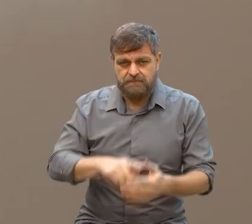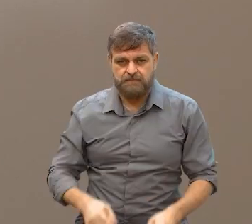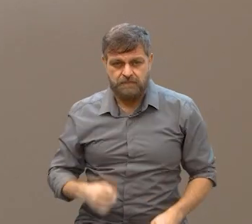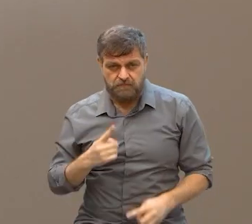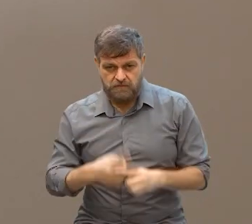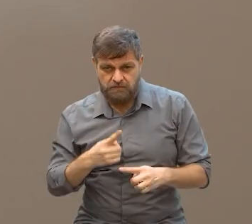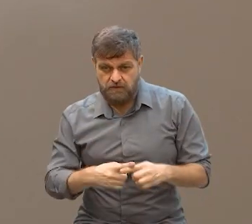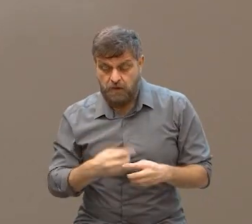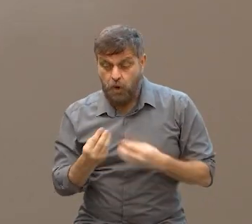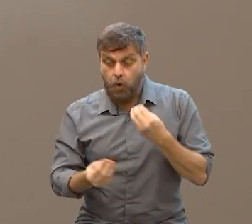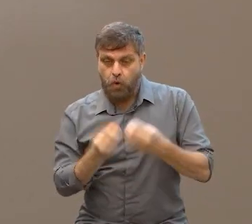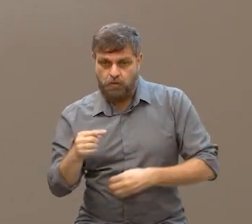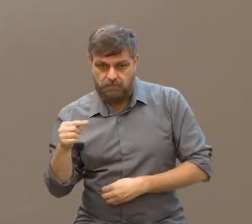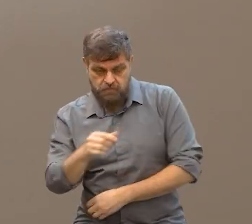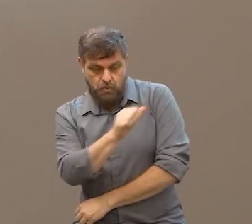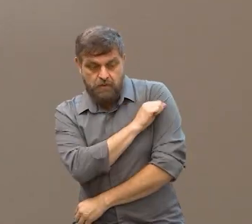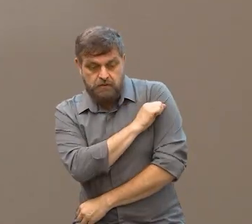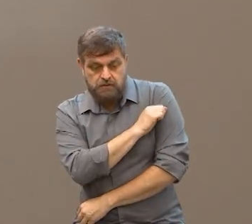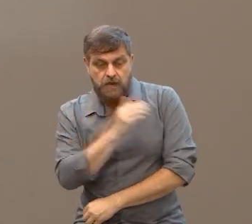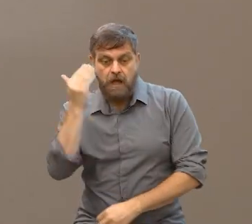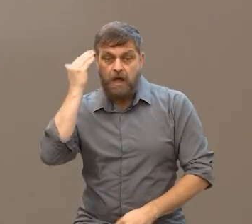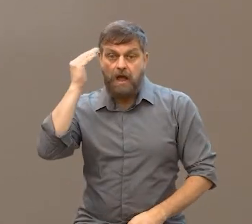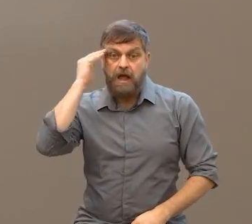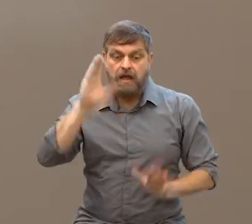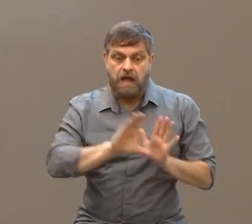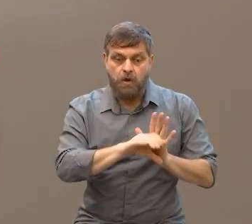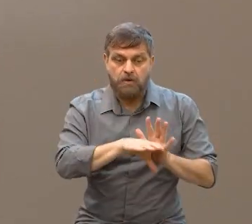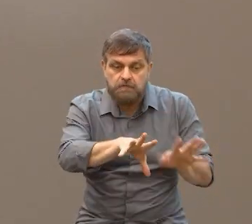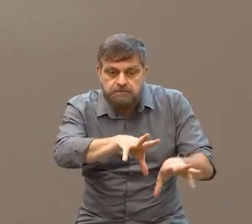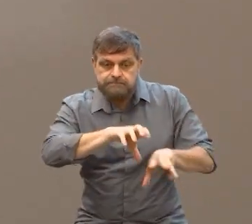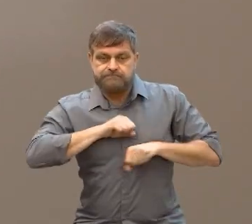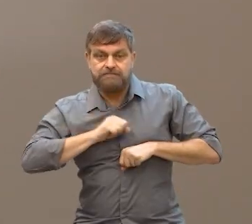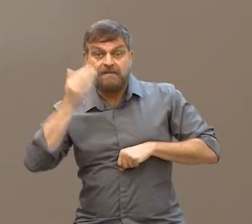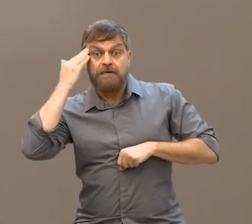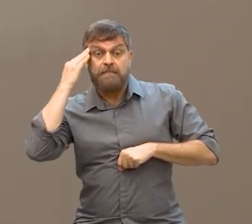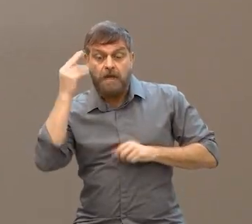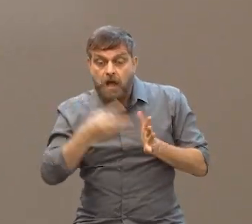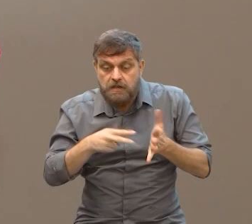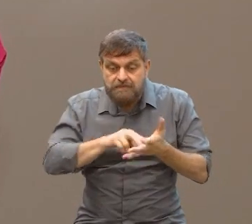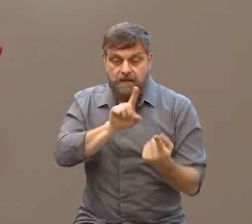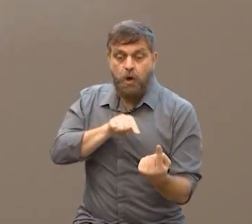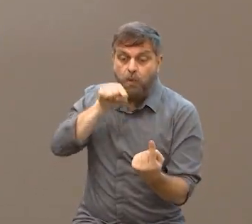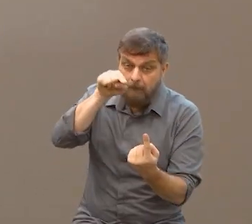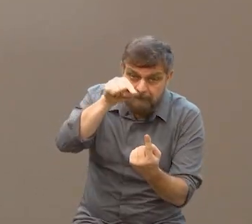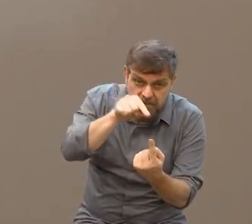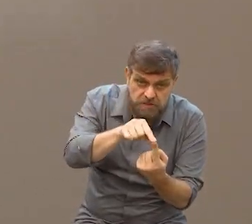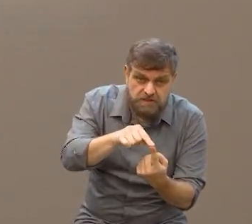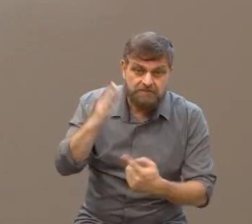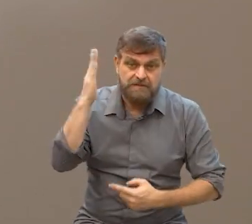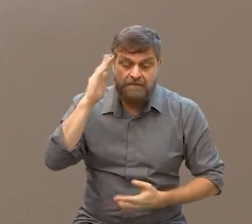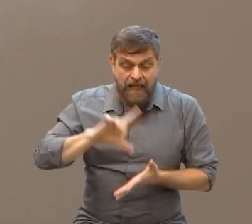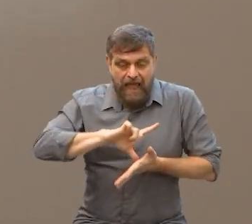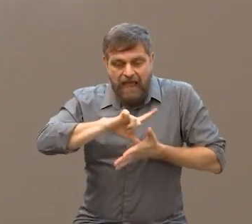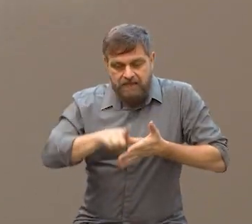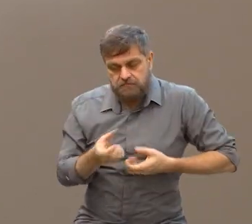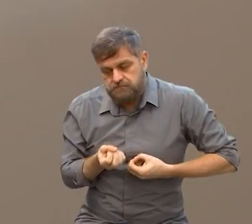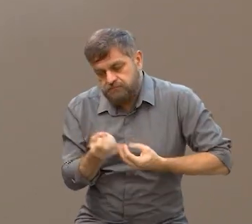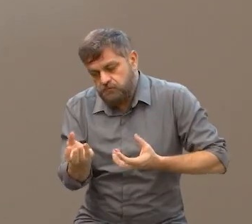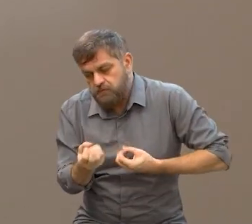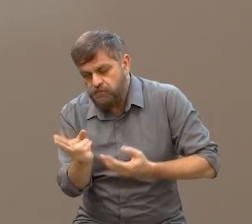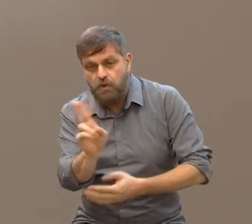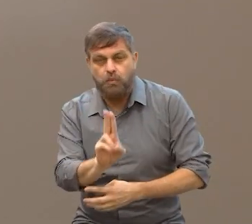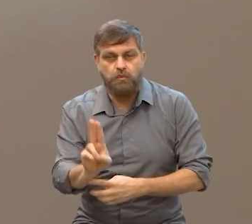Porque para isso você tem que ter entendido o conceito, você tem que saber para que serve, para poder